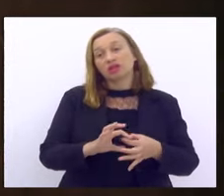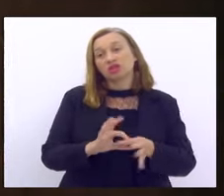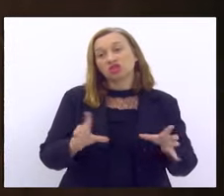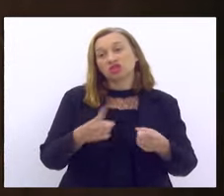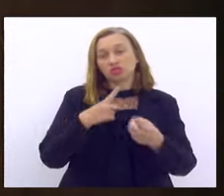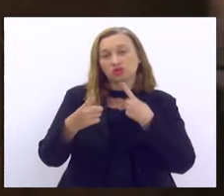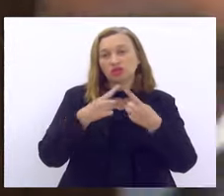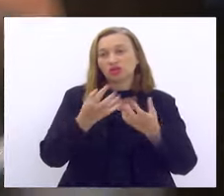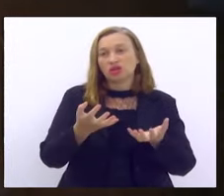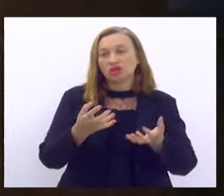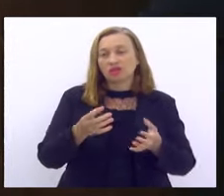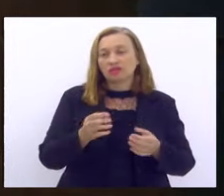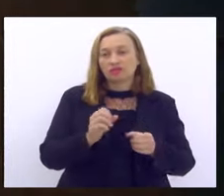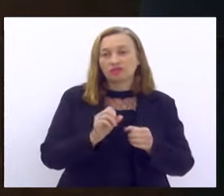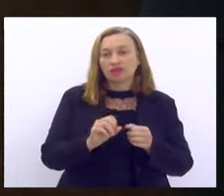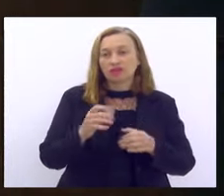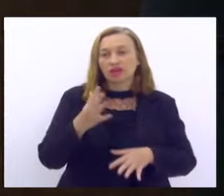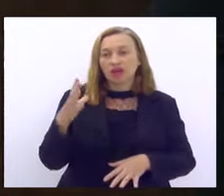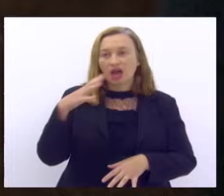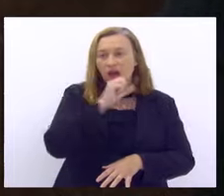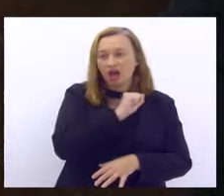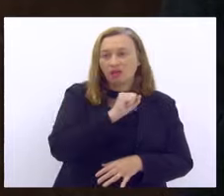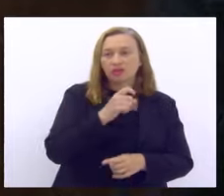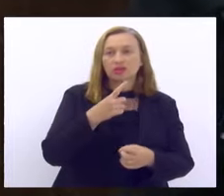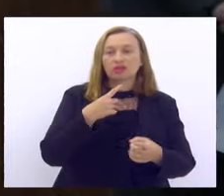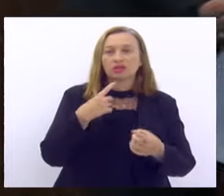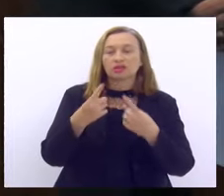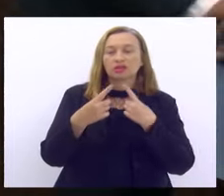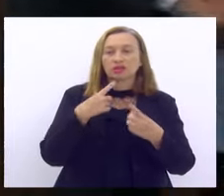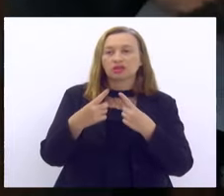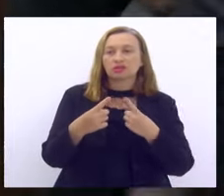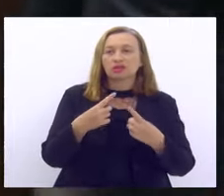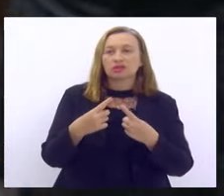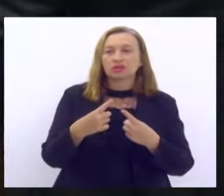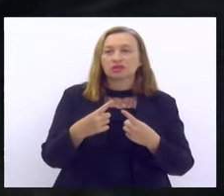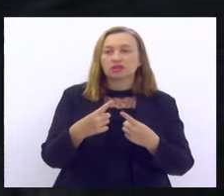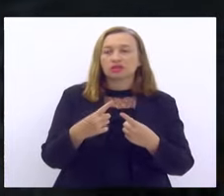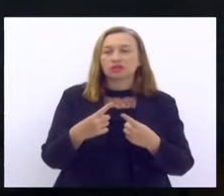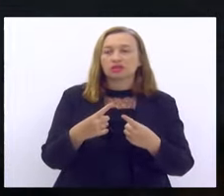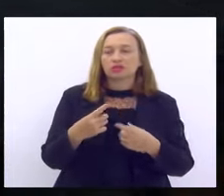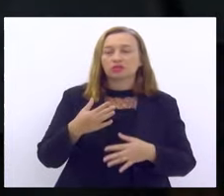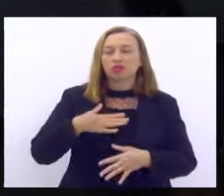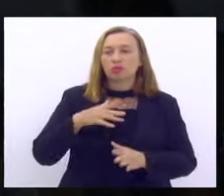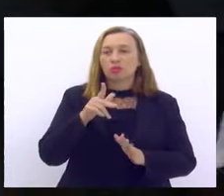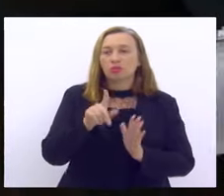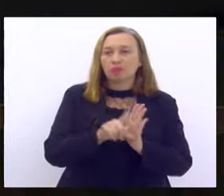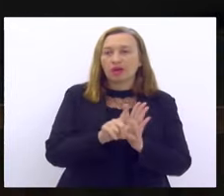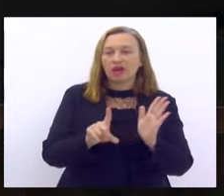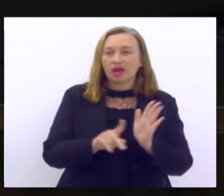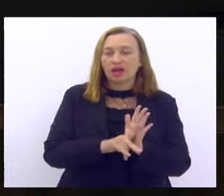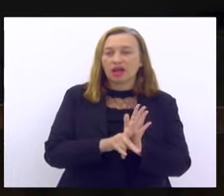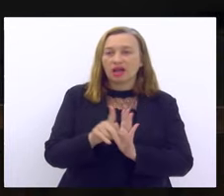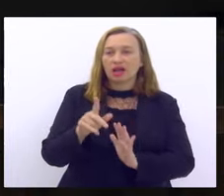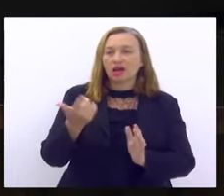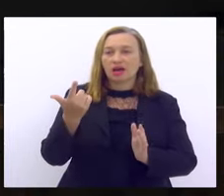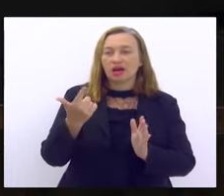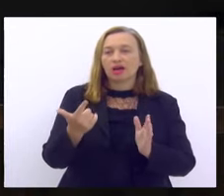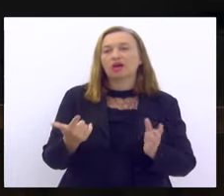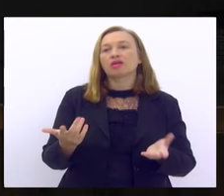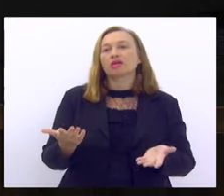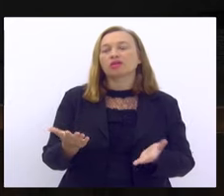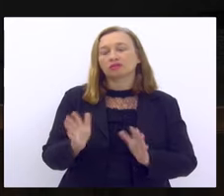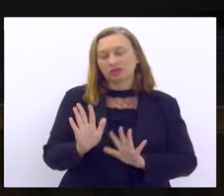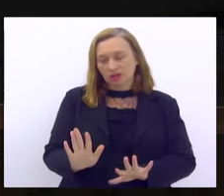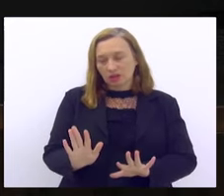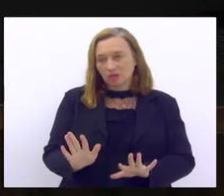queria logo fazer a minha declaração de voto em relação ao PL meu, que foi aprovado. Eu vou cantar novamente seu projeto